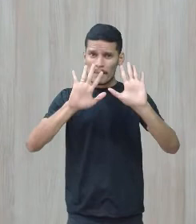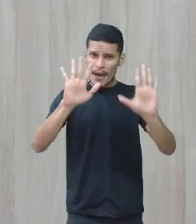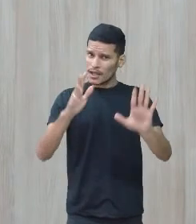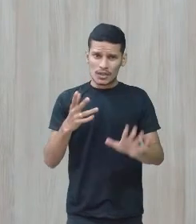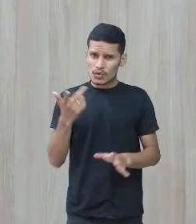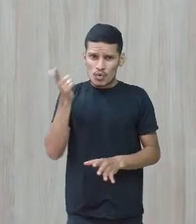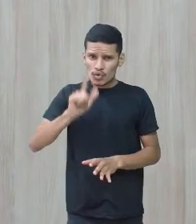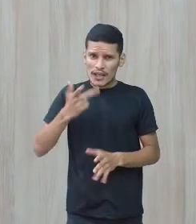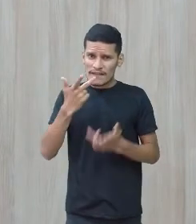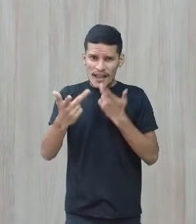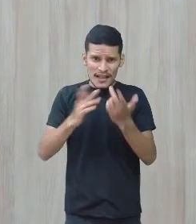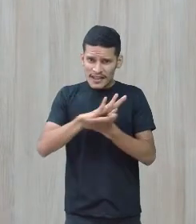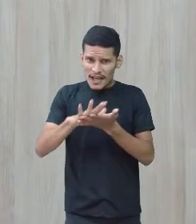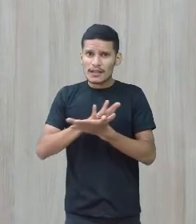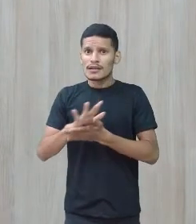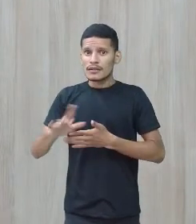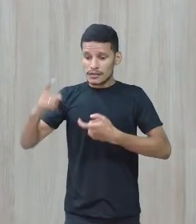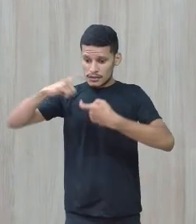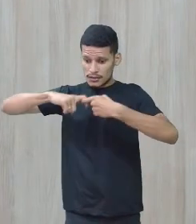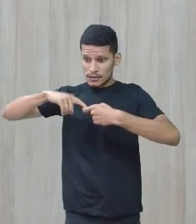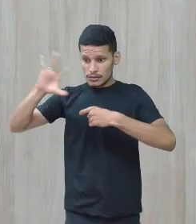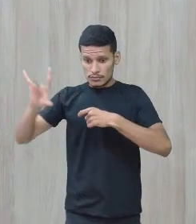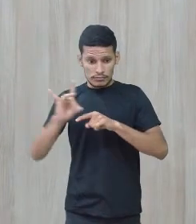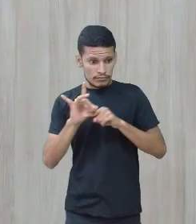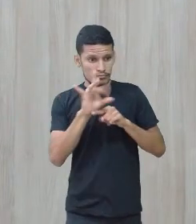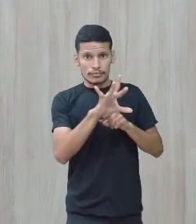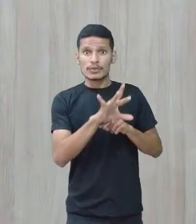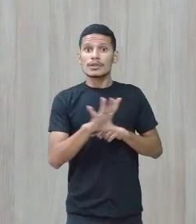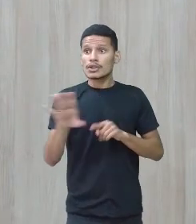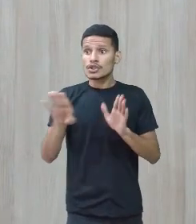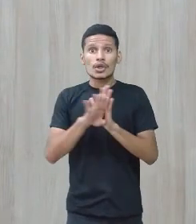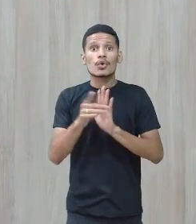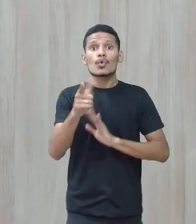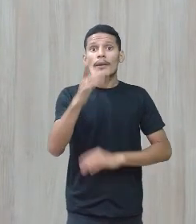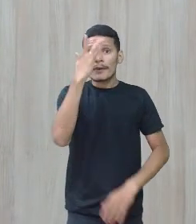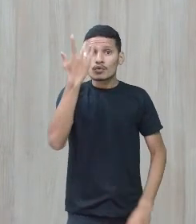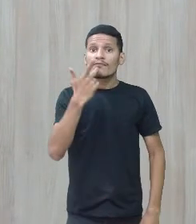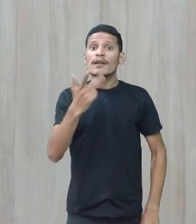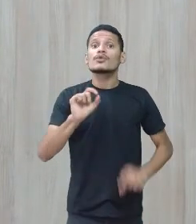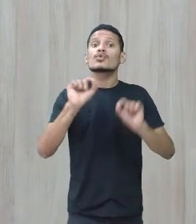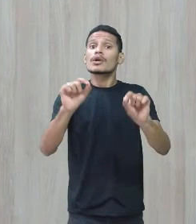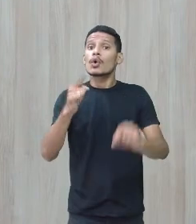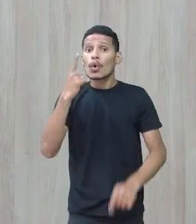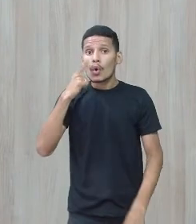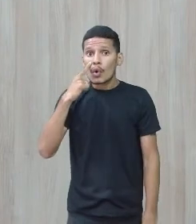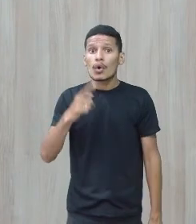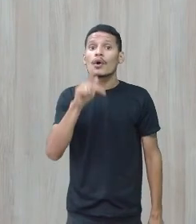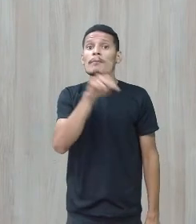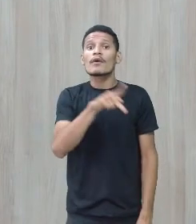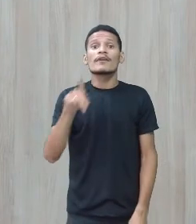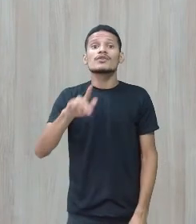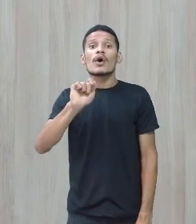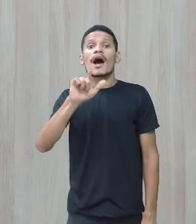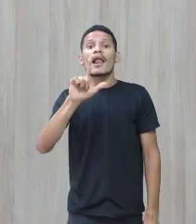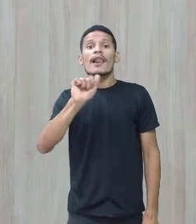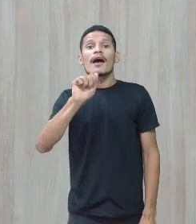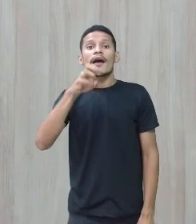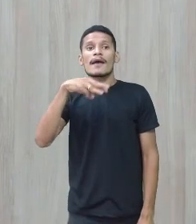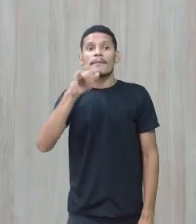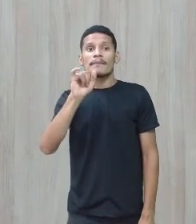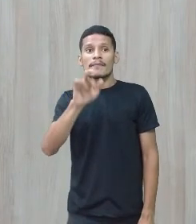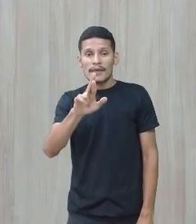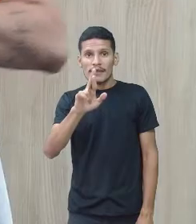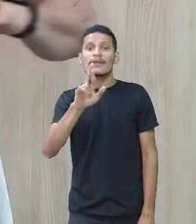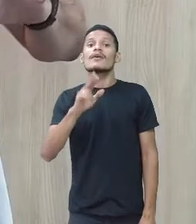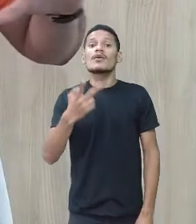pega o link, compartilha lá. Chegou mais gente aqui, Heleno. Chegou? Foi mal. Chegou mais gente aqui. O professor Alami acabou